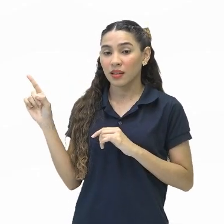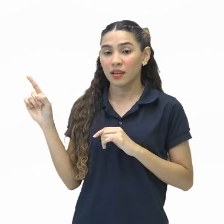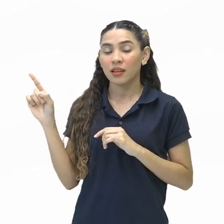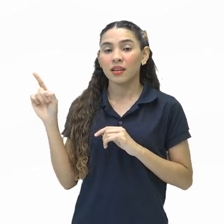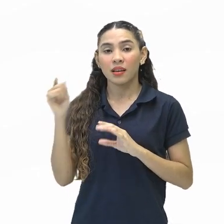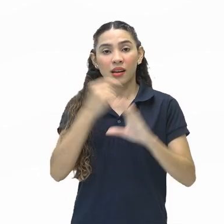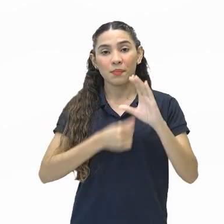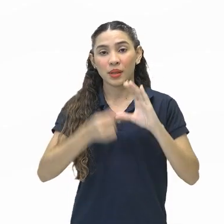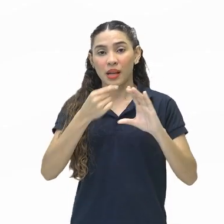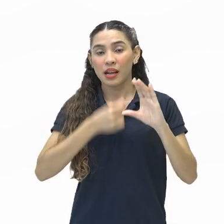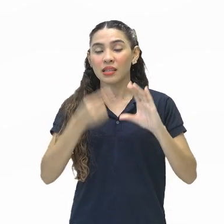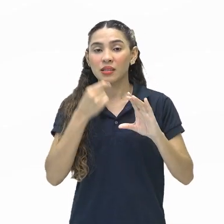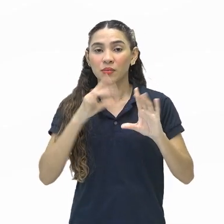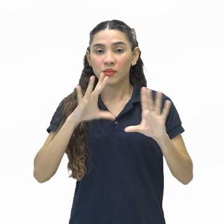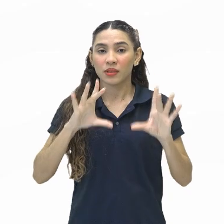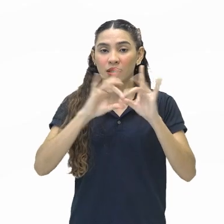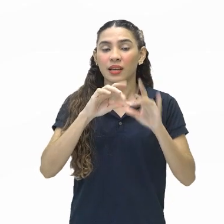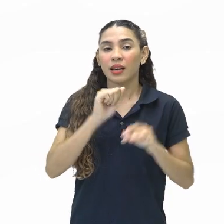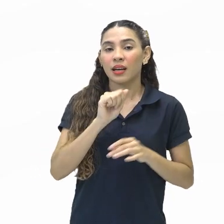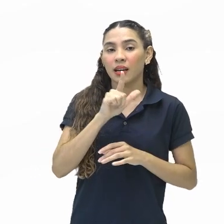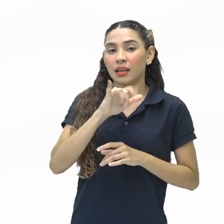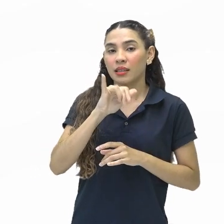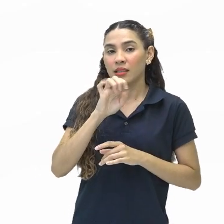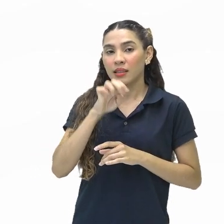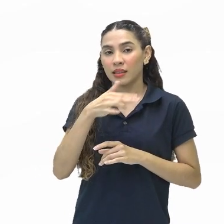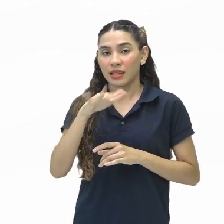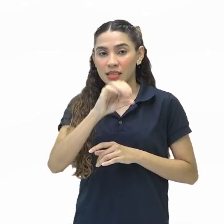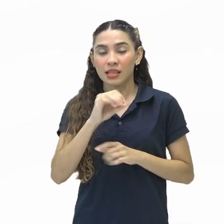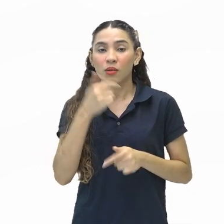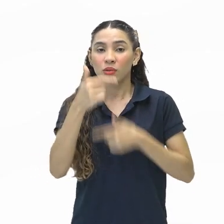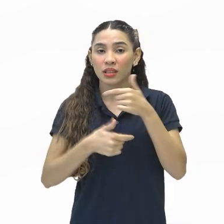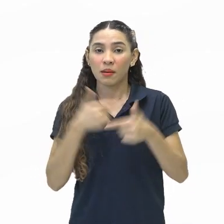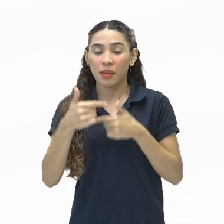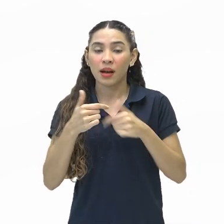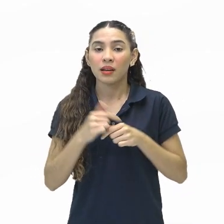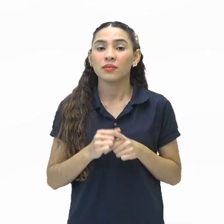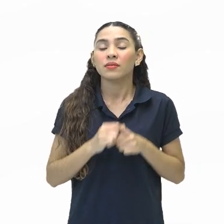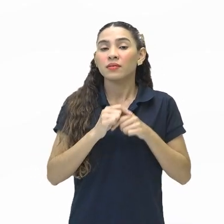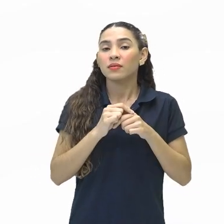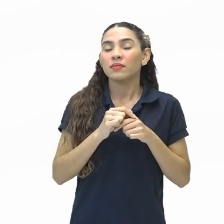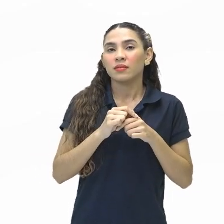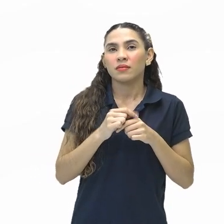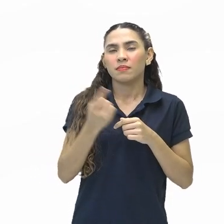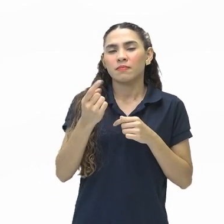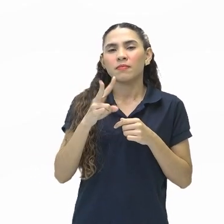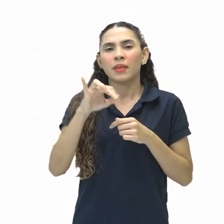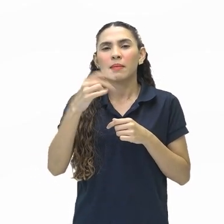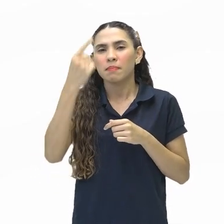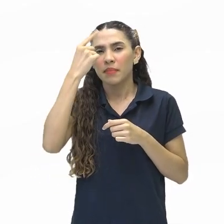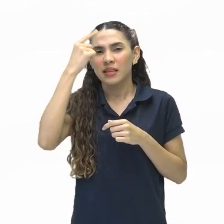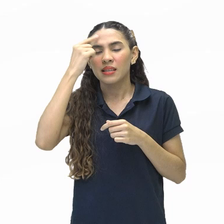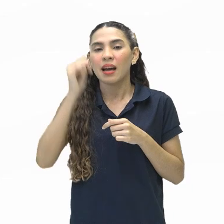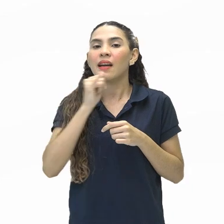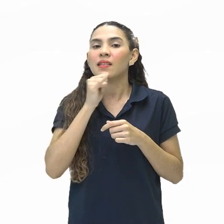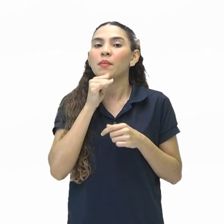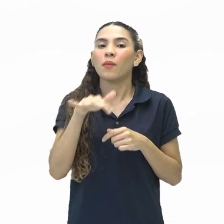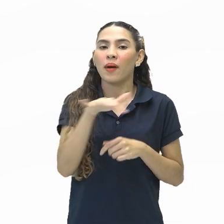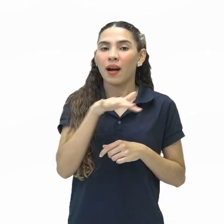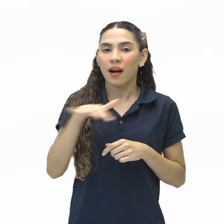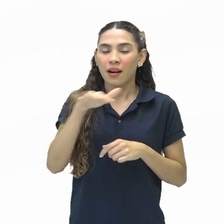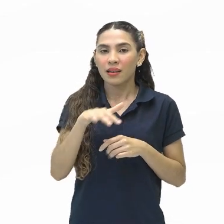do capitalismo, como alienação do trabalho também, nós vamos então pensar agora nesses